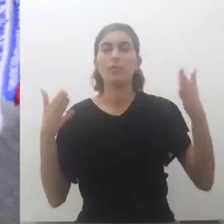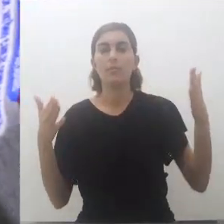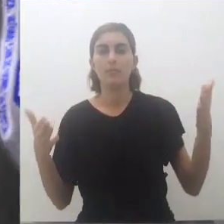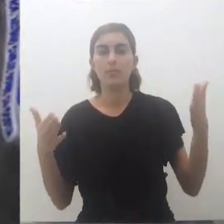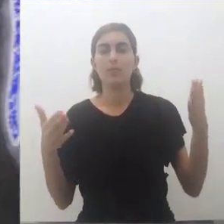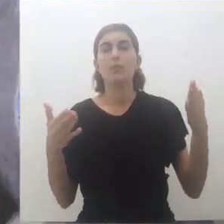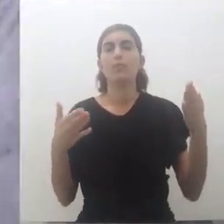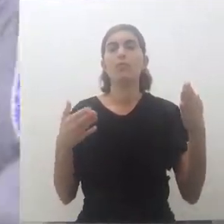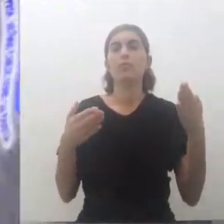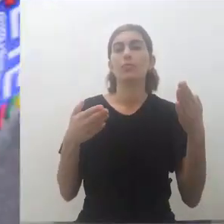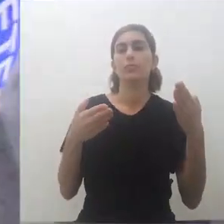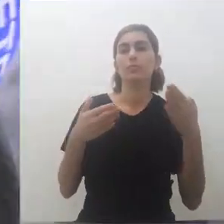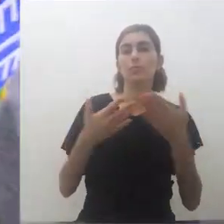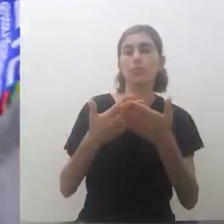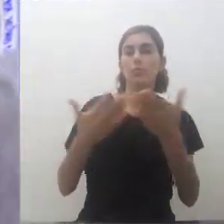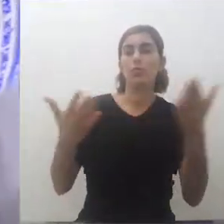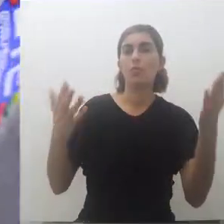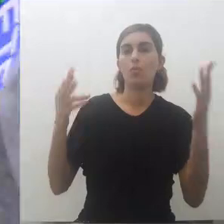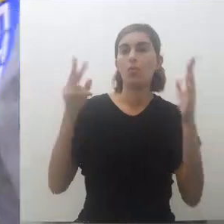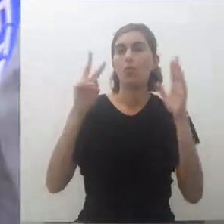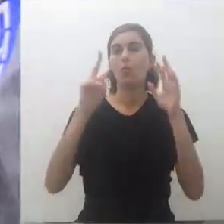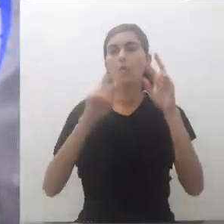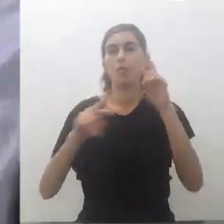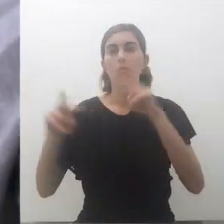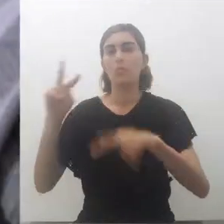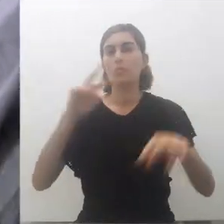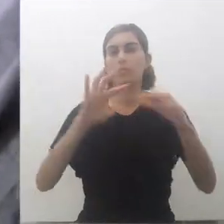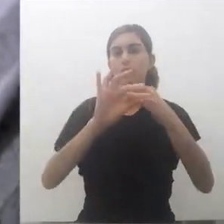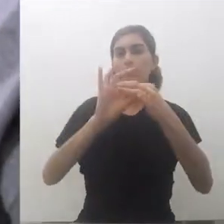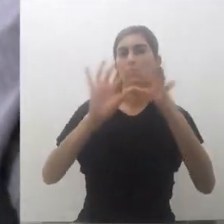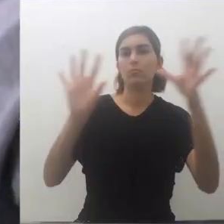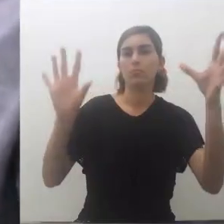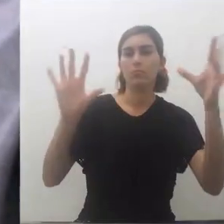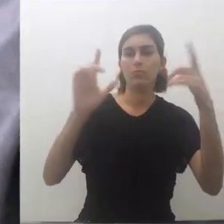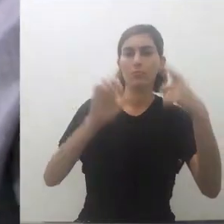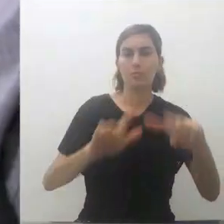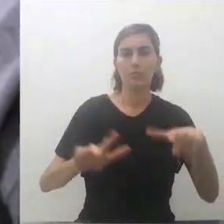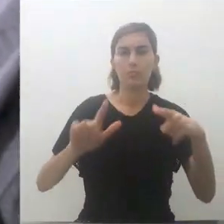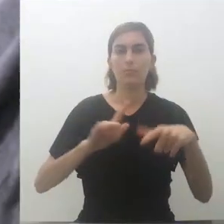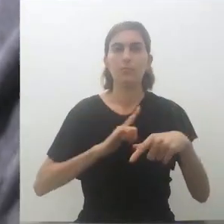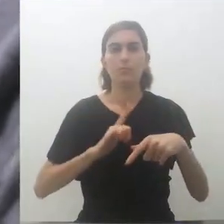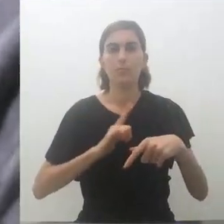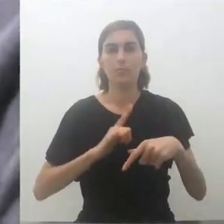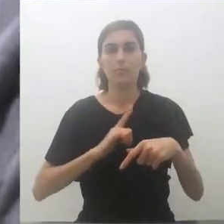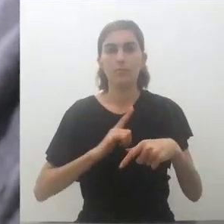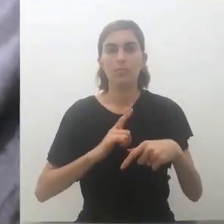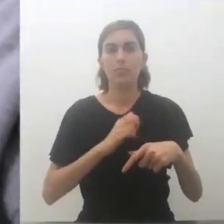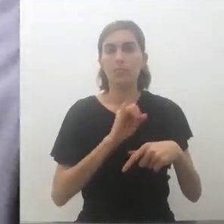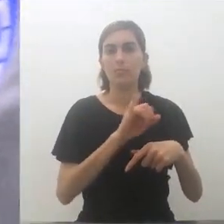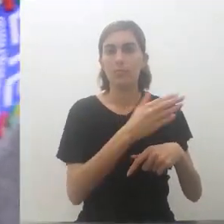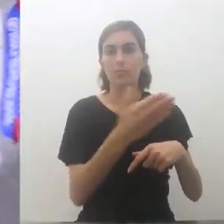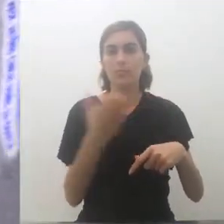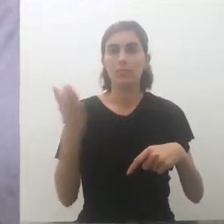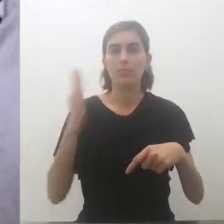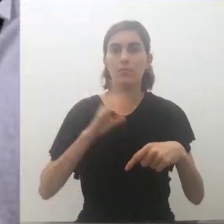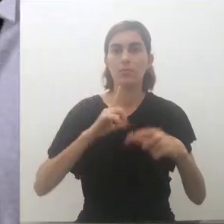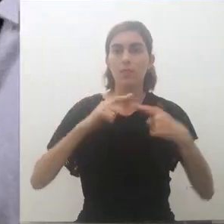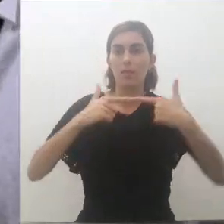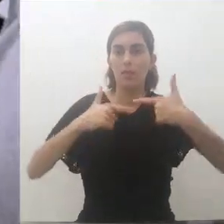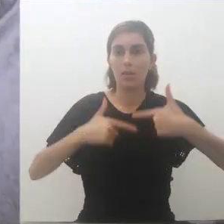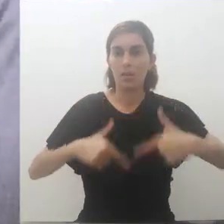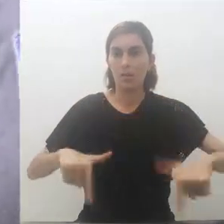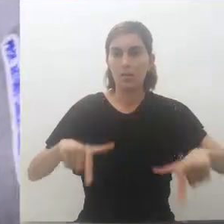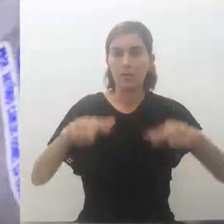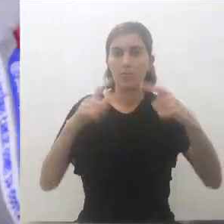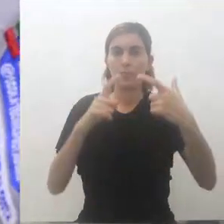a horizontalidade, a liberdade que o espaço tem, se ele se torna neutro neste ambiente,